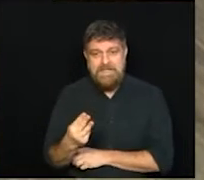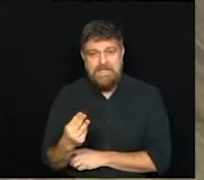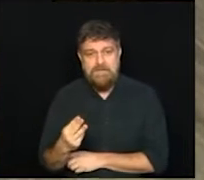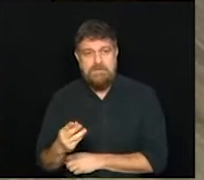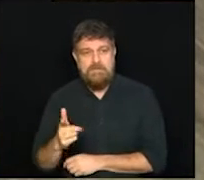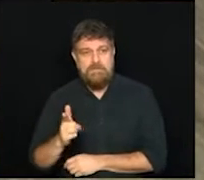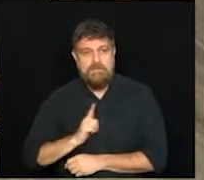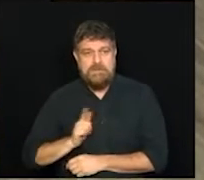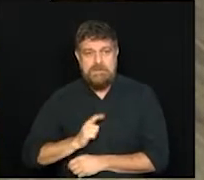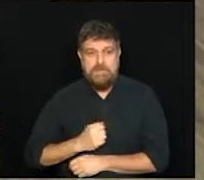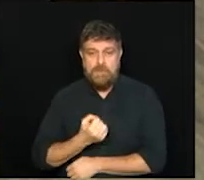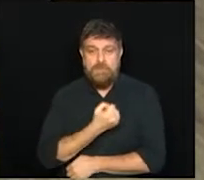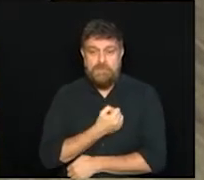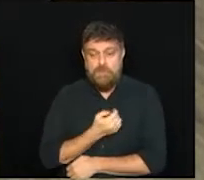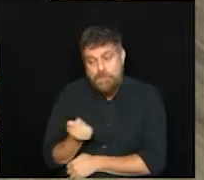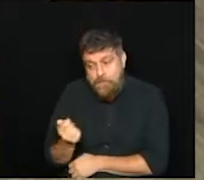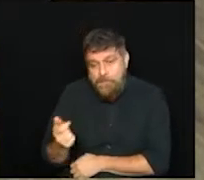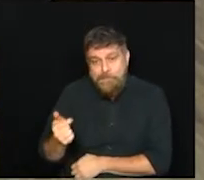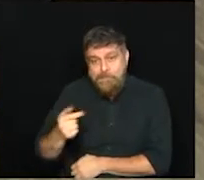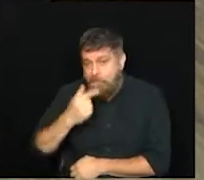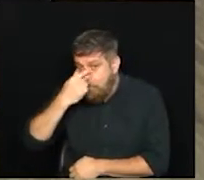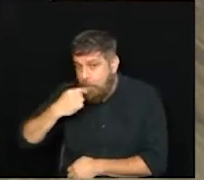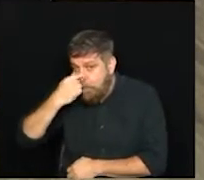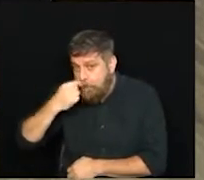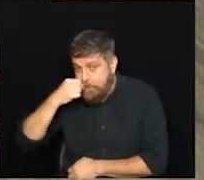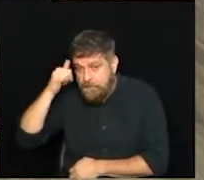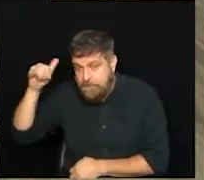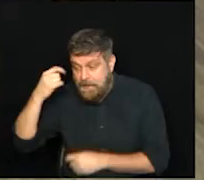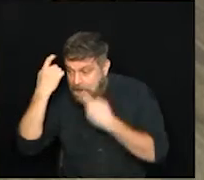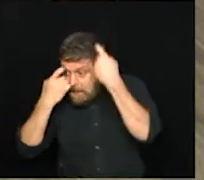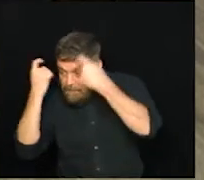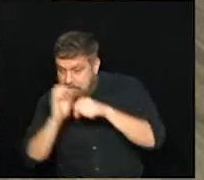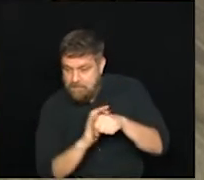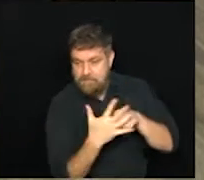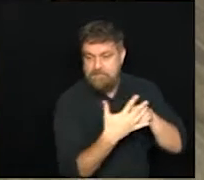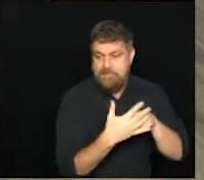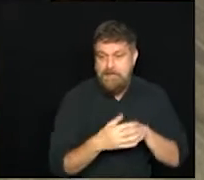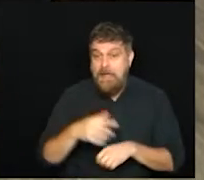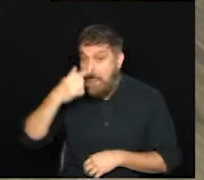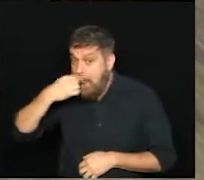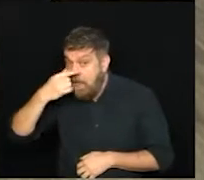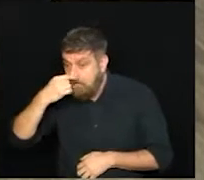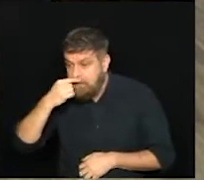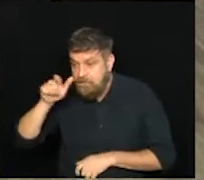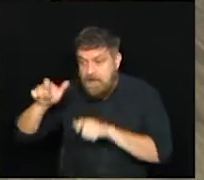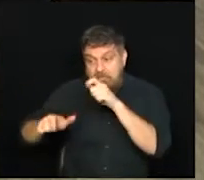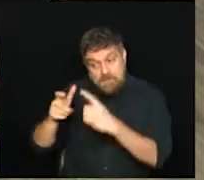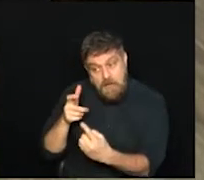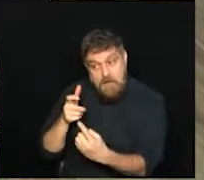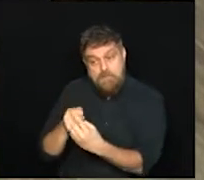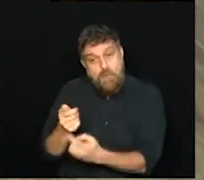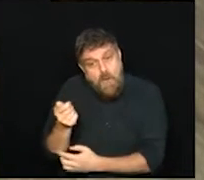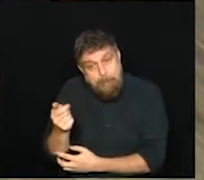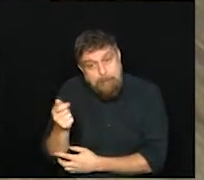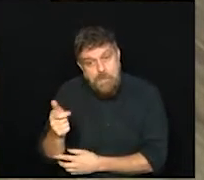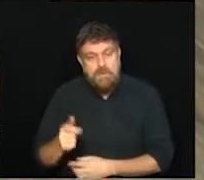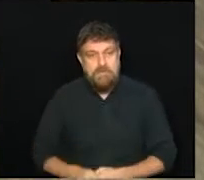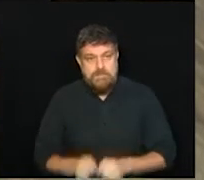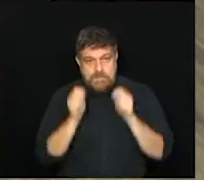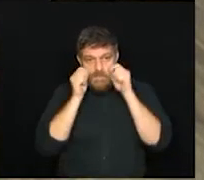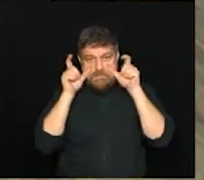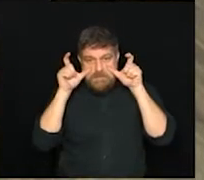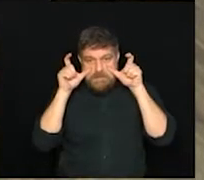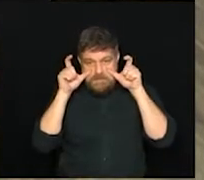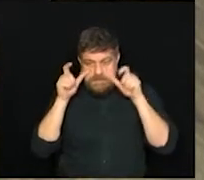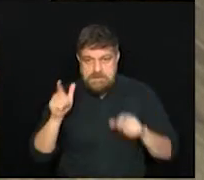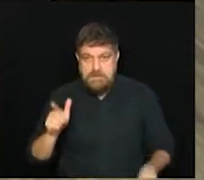habitantes, estamos num número baixo ainda de vacinação contra o vírus influenza da gripe. Atenção, comerciantes de Campinas,